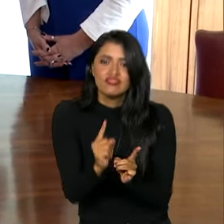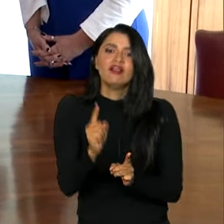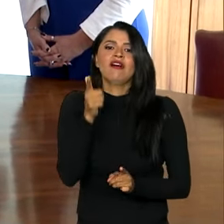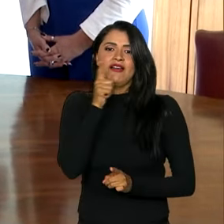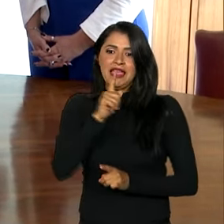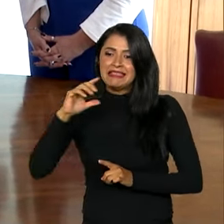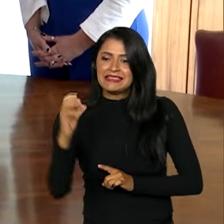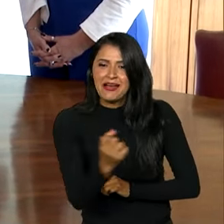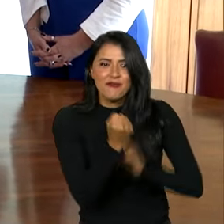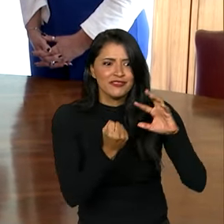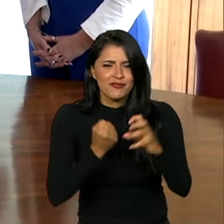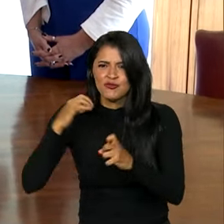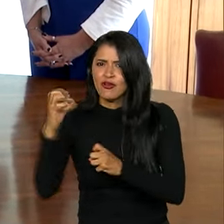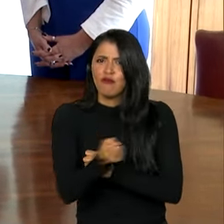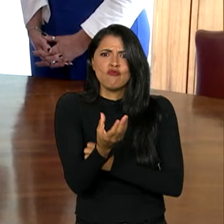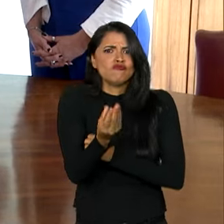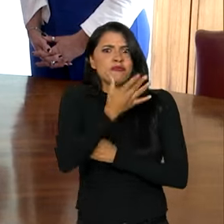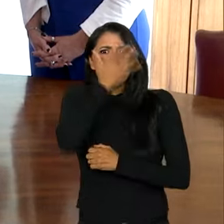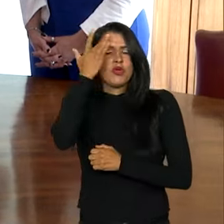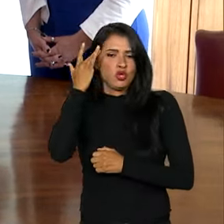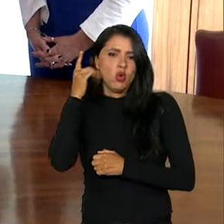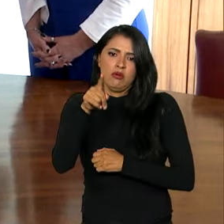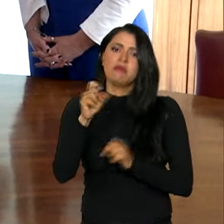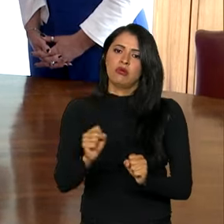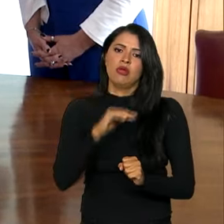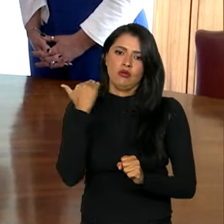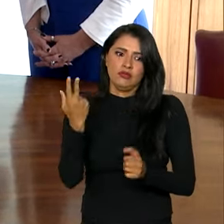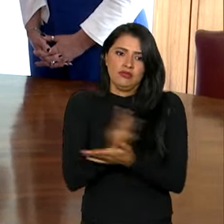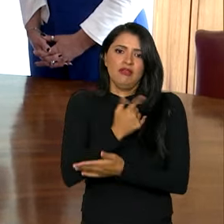gente tem salvado muitas vidas de pessoas que poderiam morrer no trânsito.